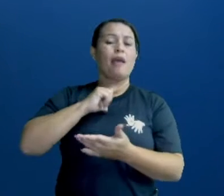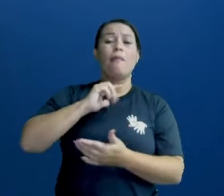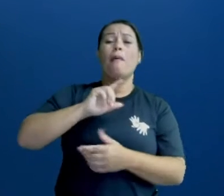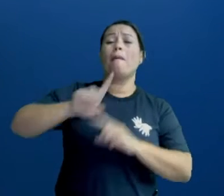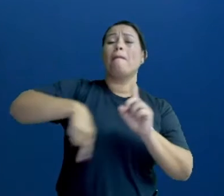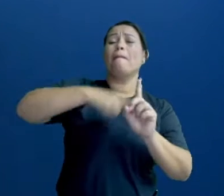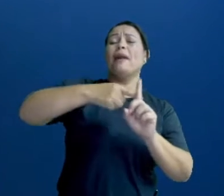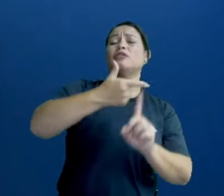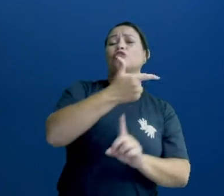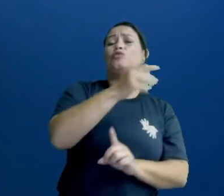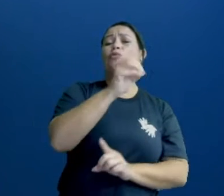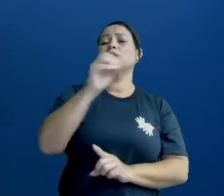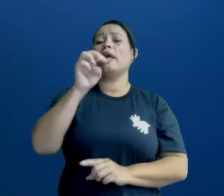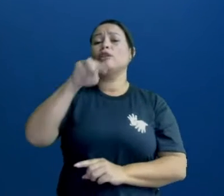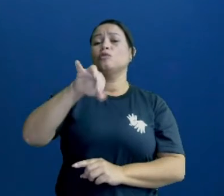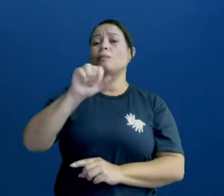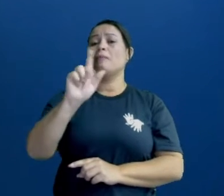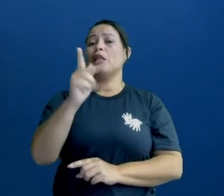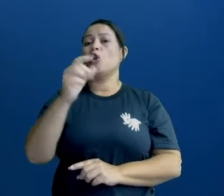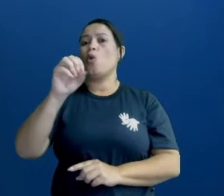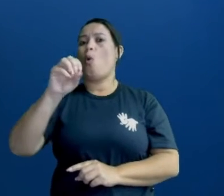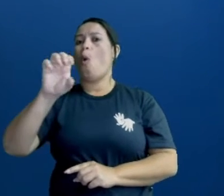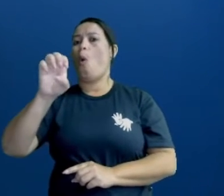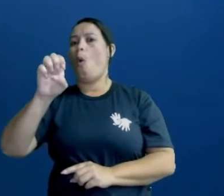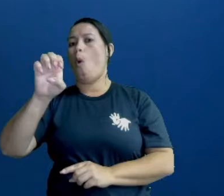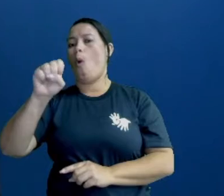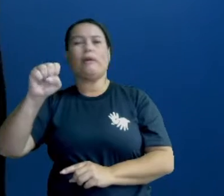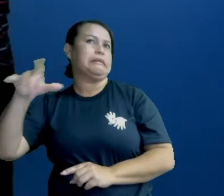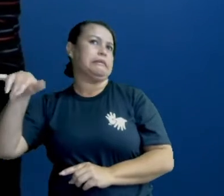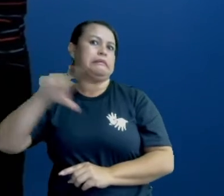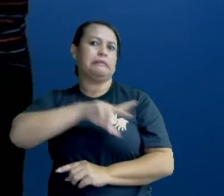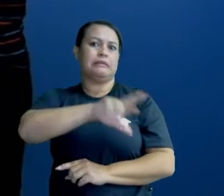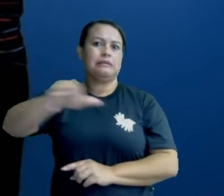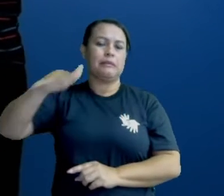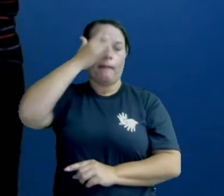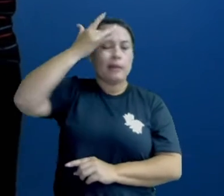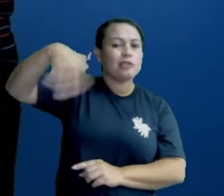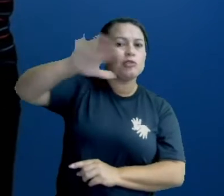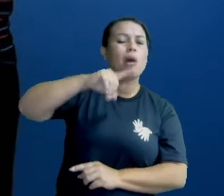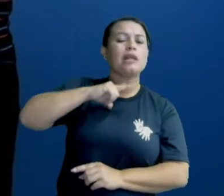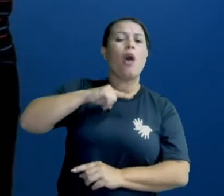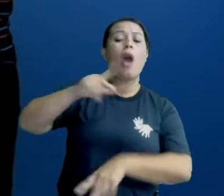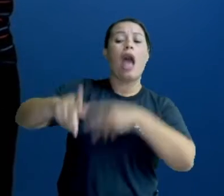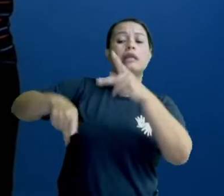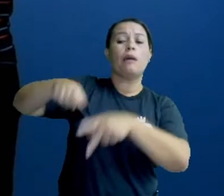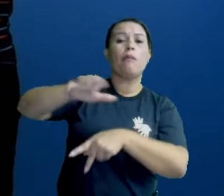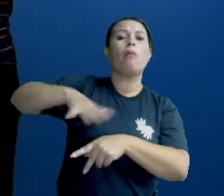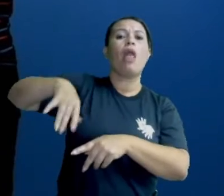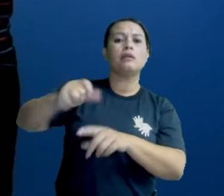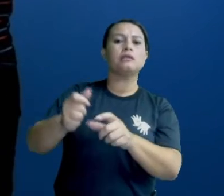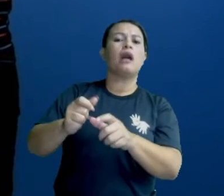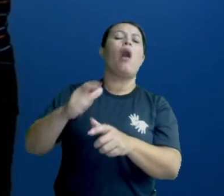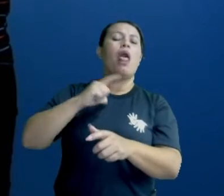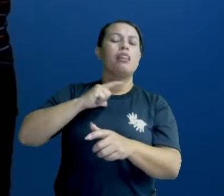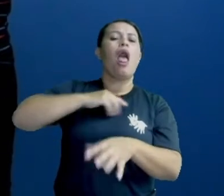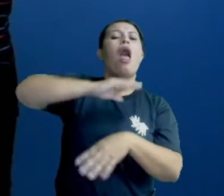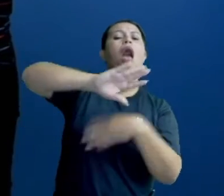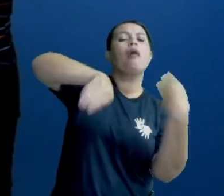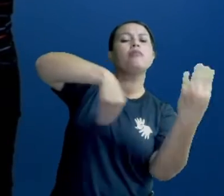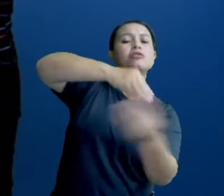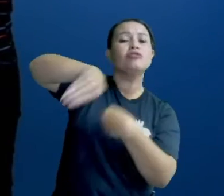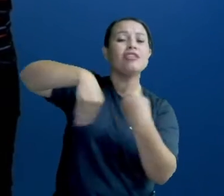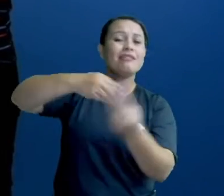200 milhões de habitantes, né? Essa informação você já com certeza sabe, e essa população ela é muito heterogênea, ela é